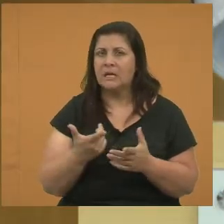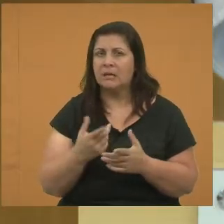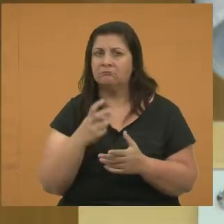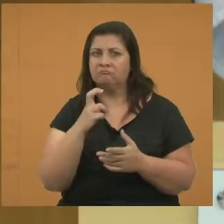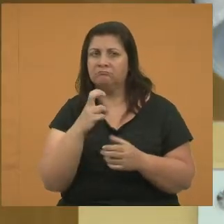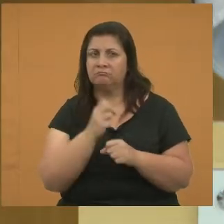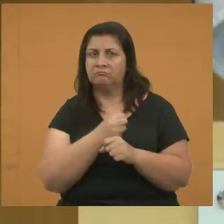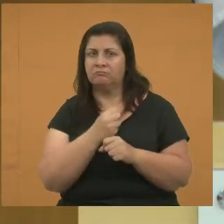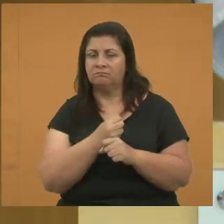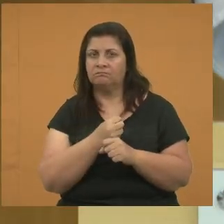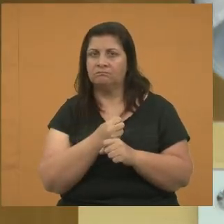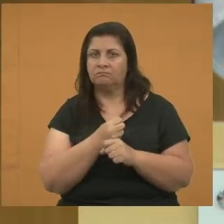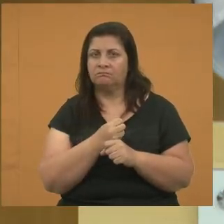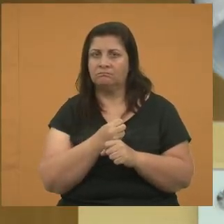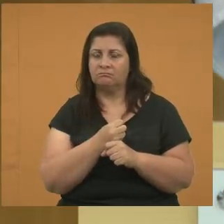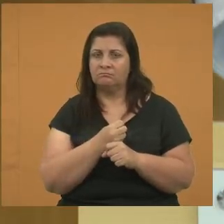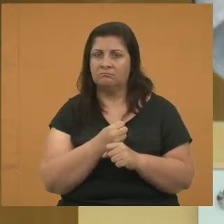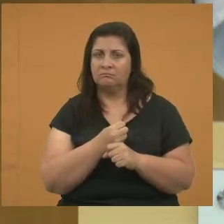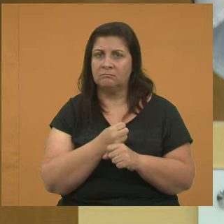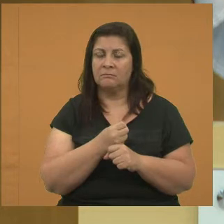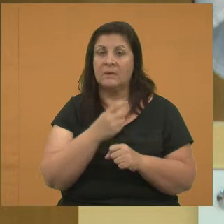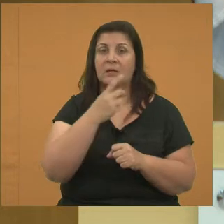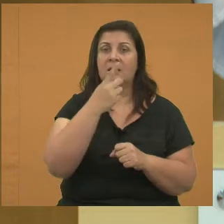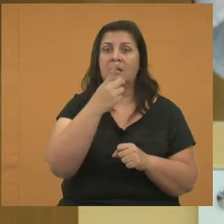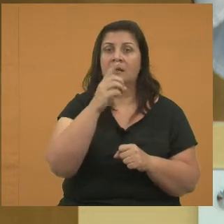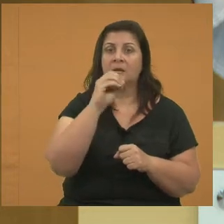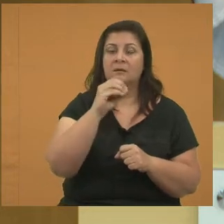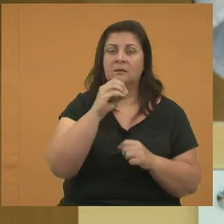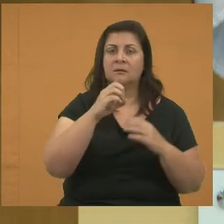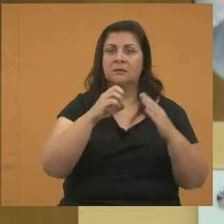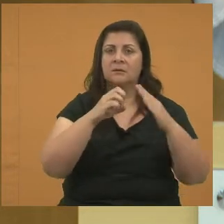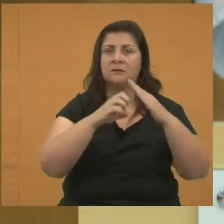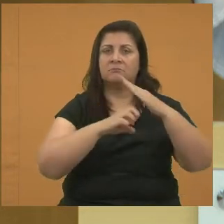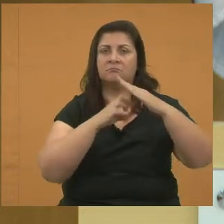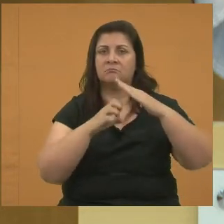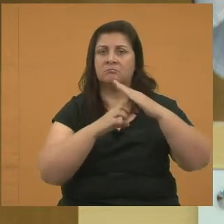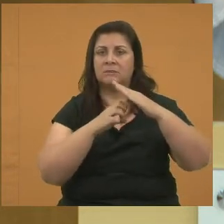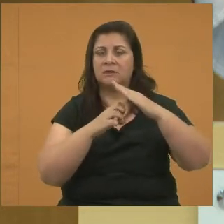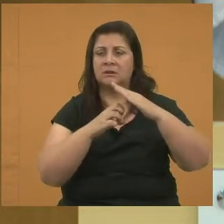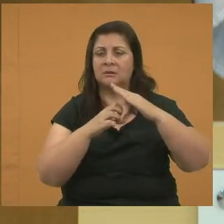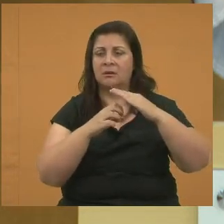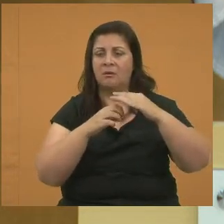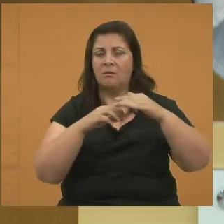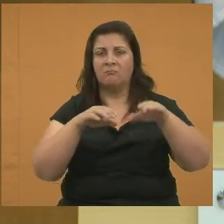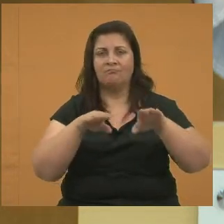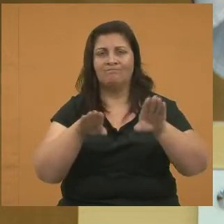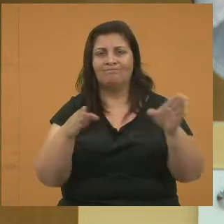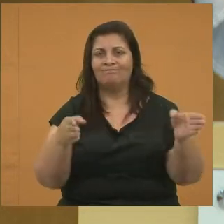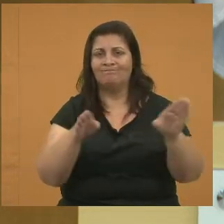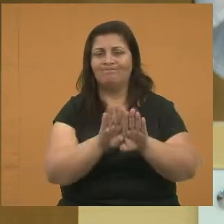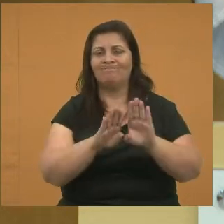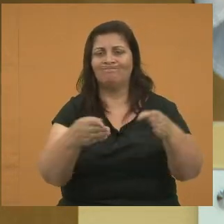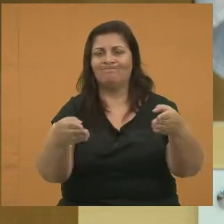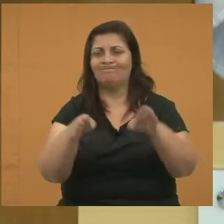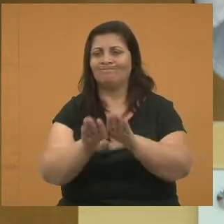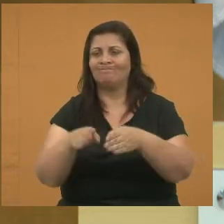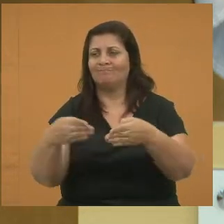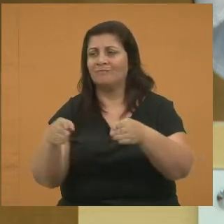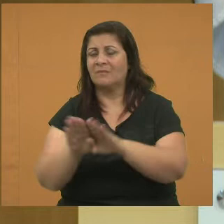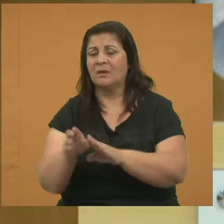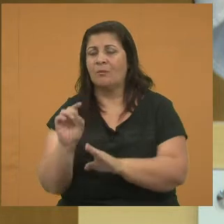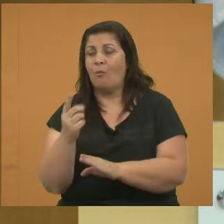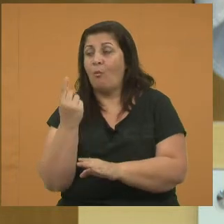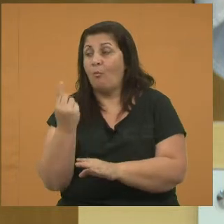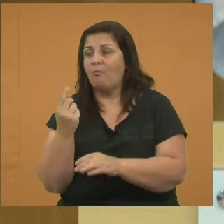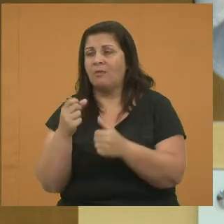5 anos, aliás, de cada 10 empresas, sobrevive apenas uma em 5 anos. E vocês